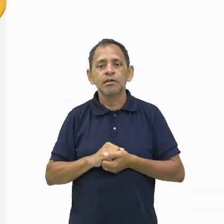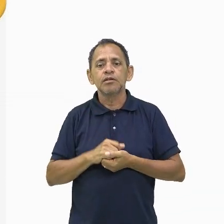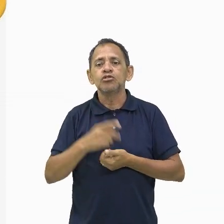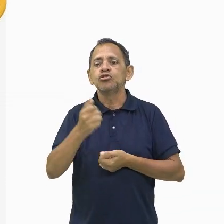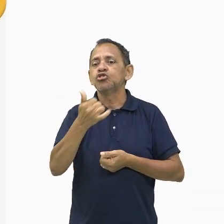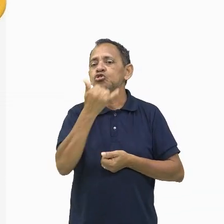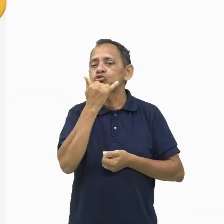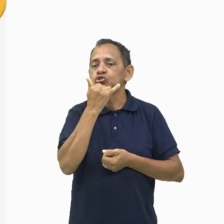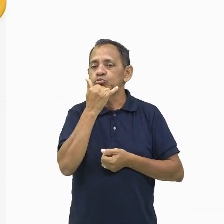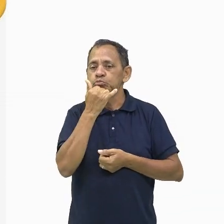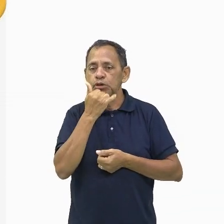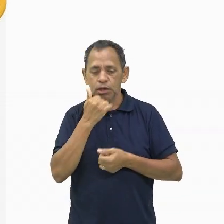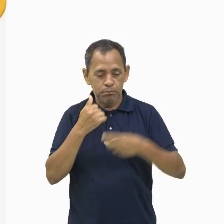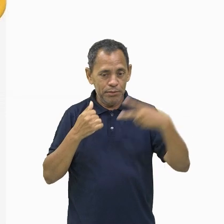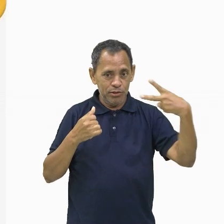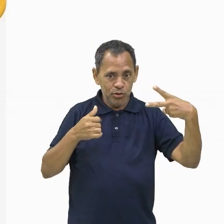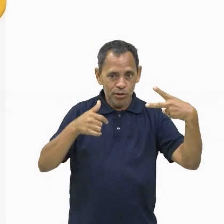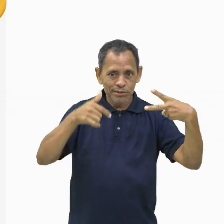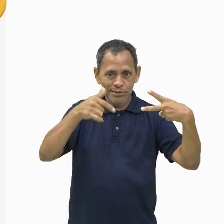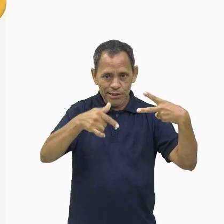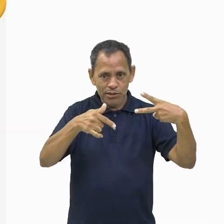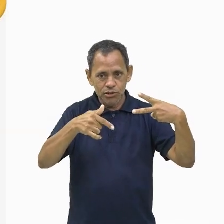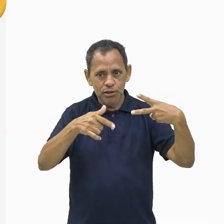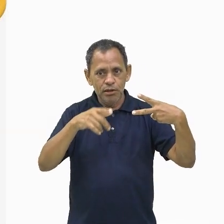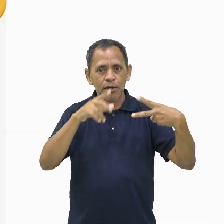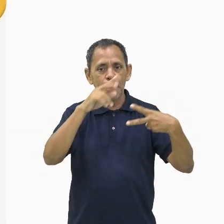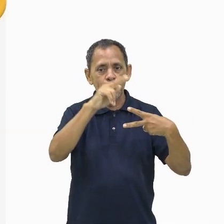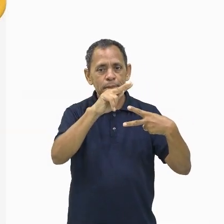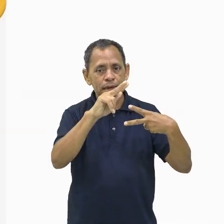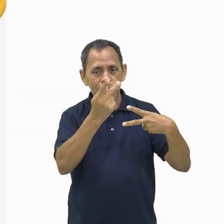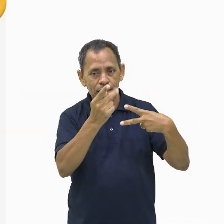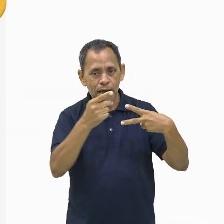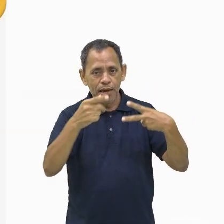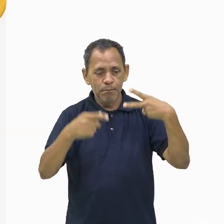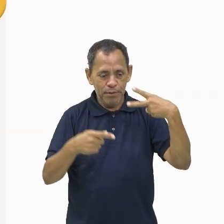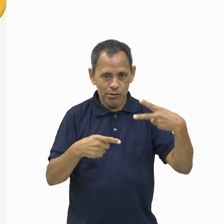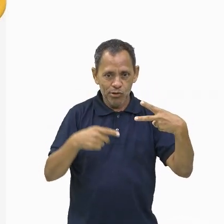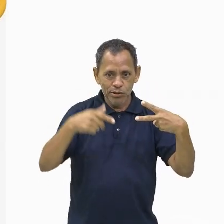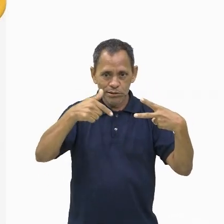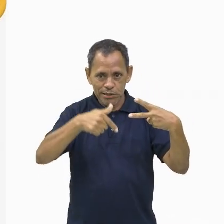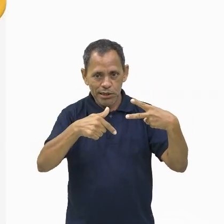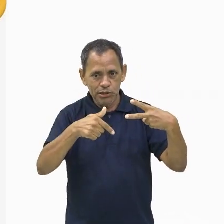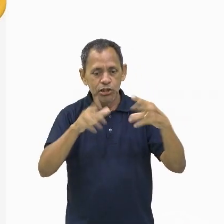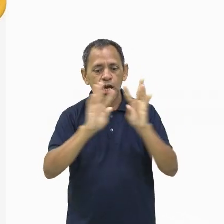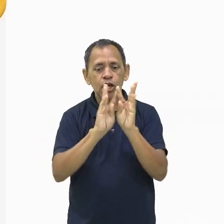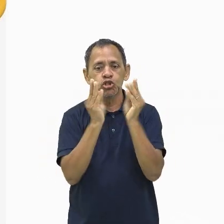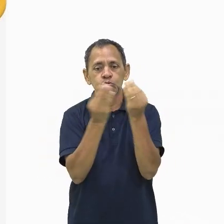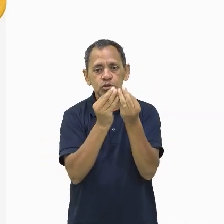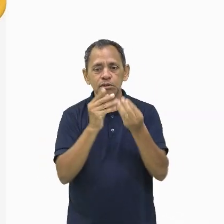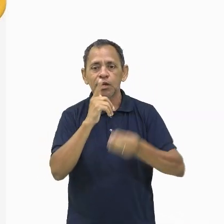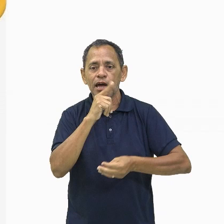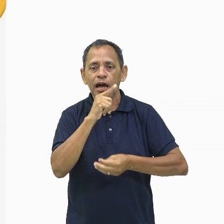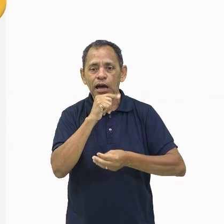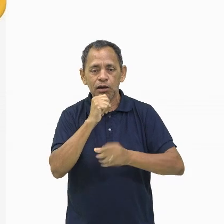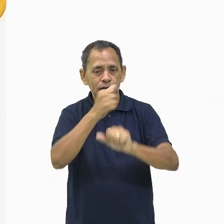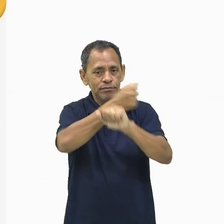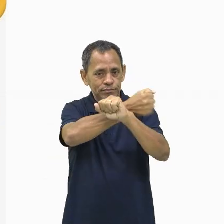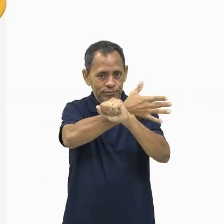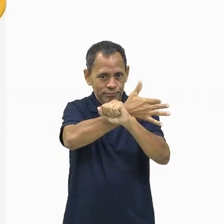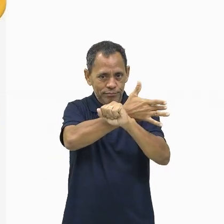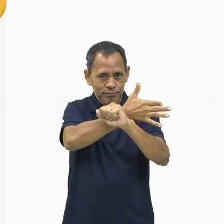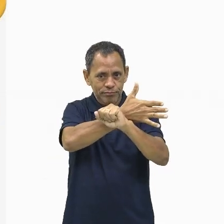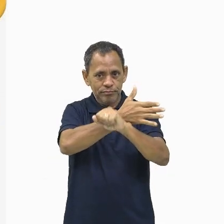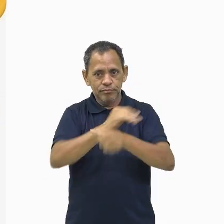quando o pH é menor que 7, a substância que é água, ela é ácida.